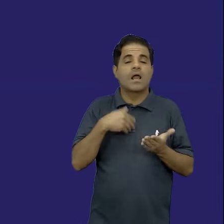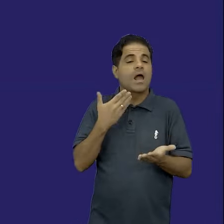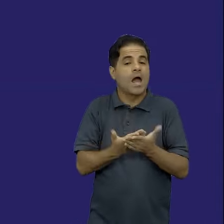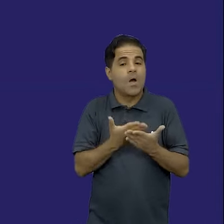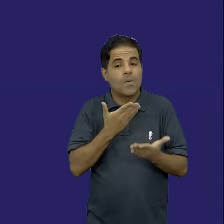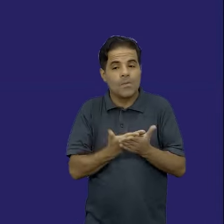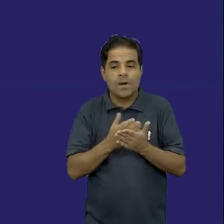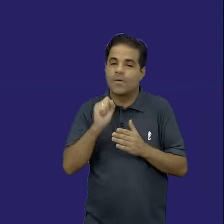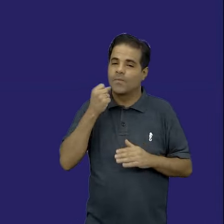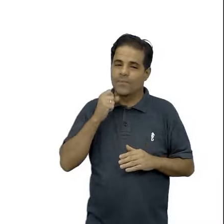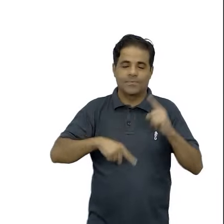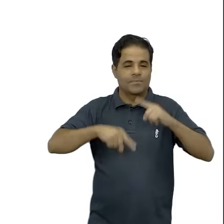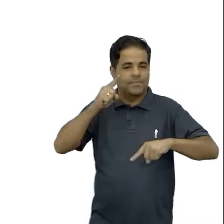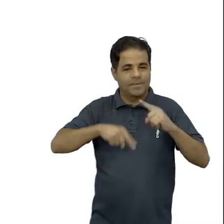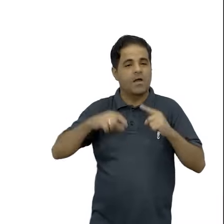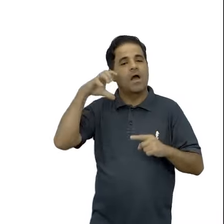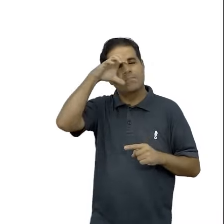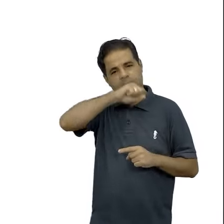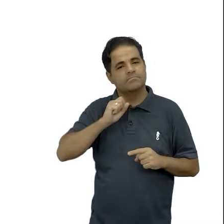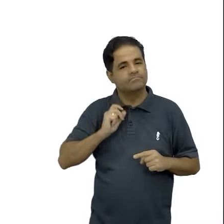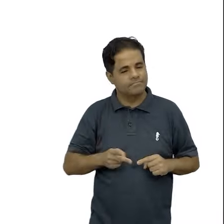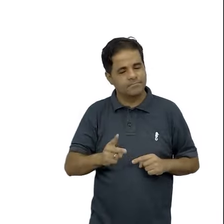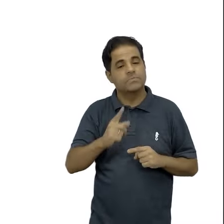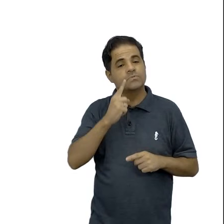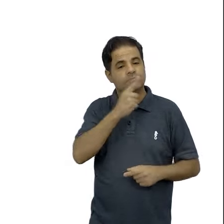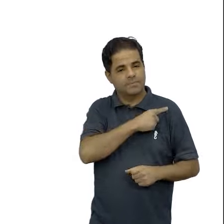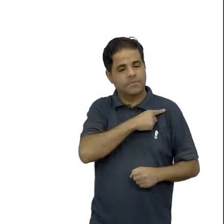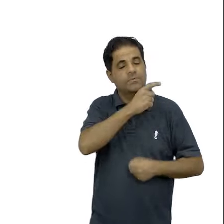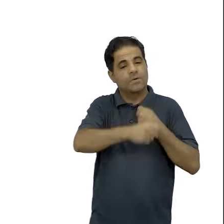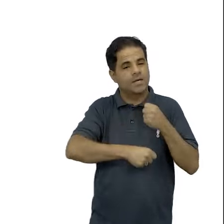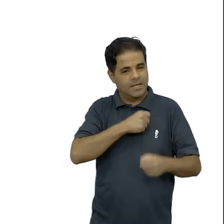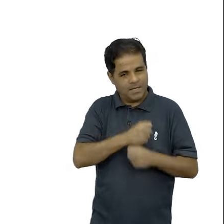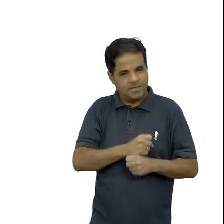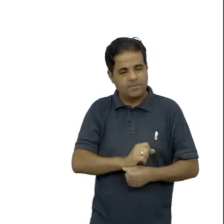aula 8 do material Aprender Sempre do primeiro ano.